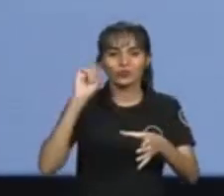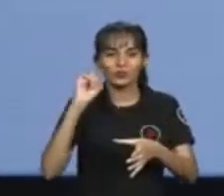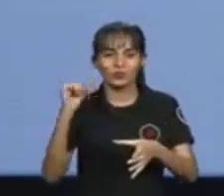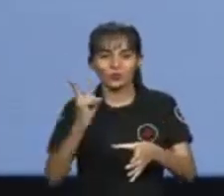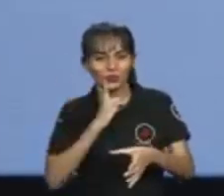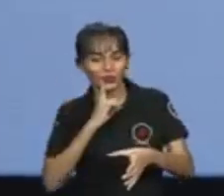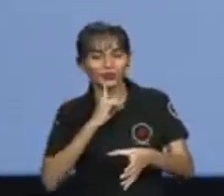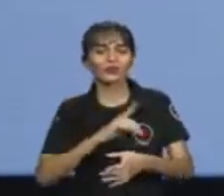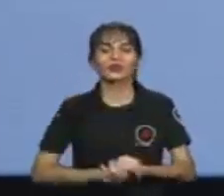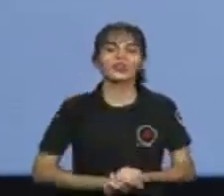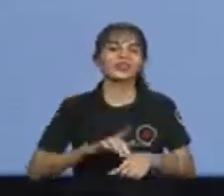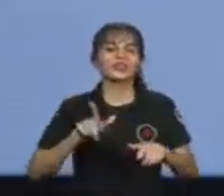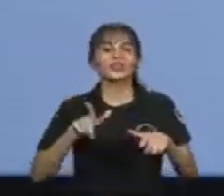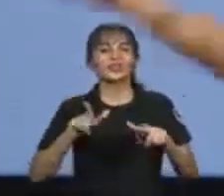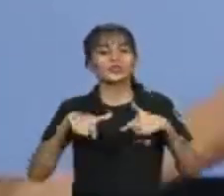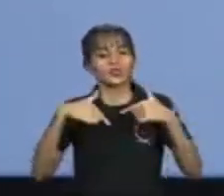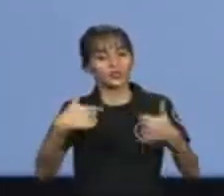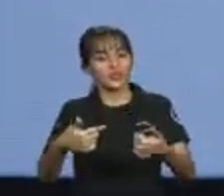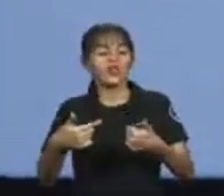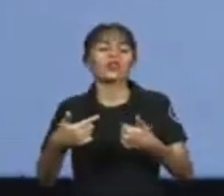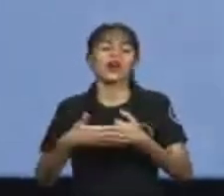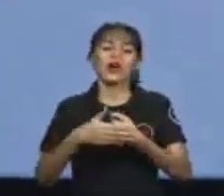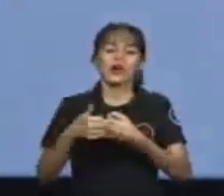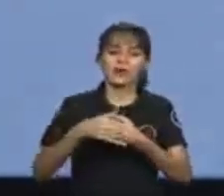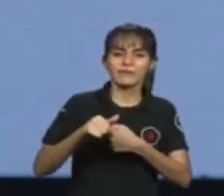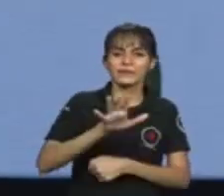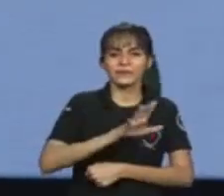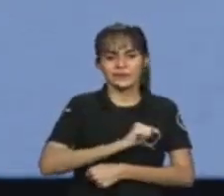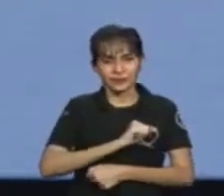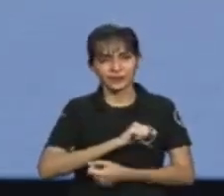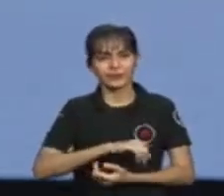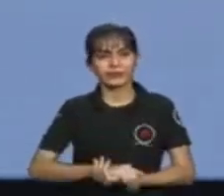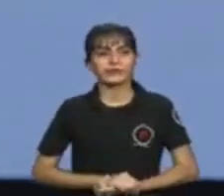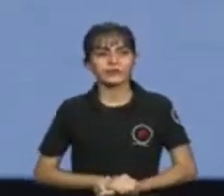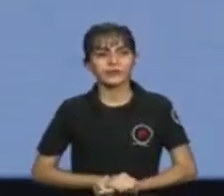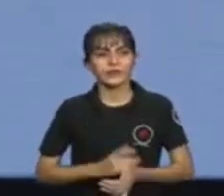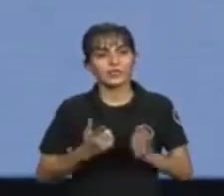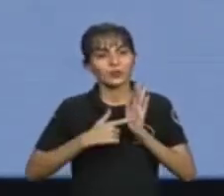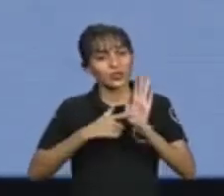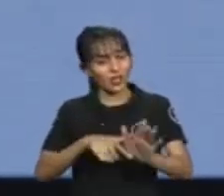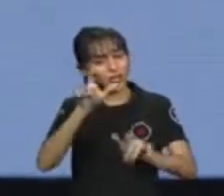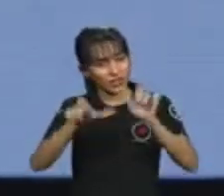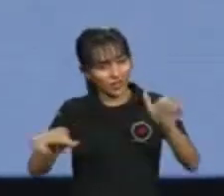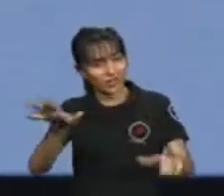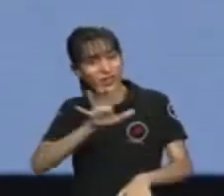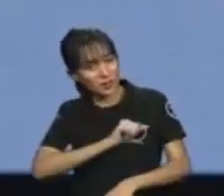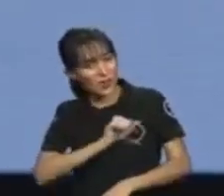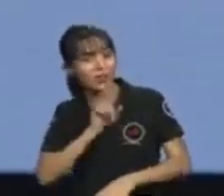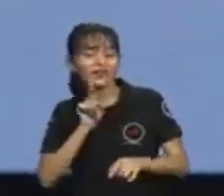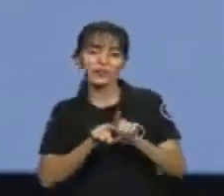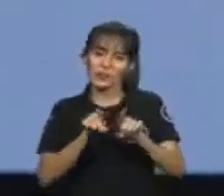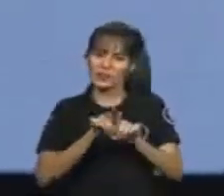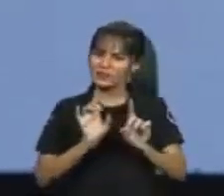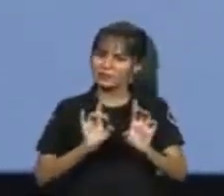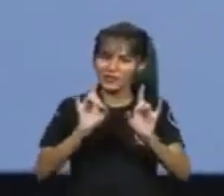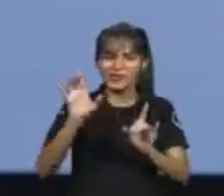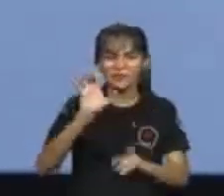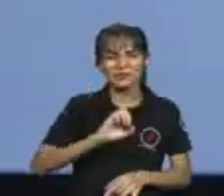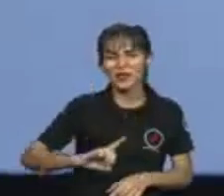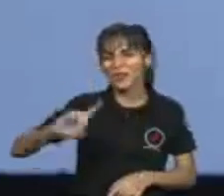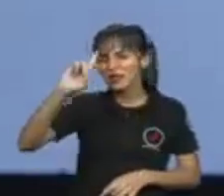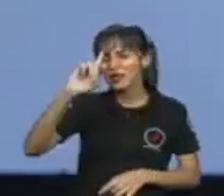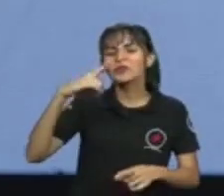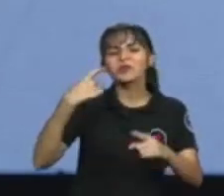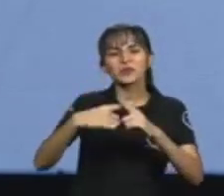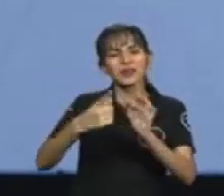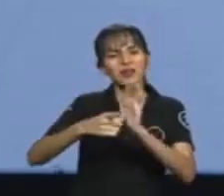num gesto de amor e de carinho eu só queria mostrar para eles que eles são amados e que eles são especiais para Deus. Porque antes